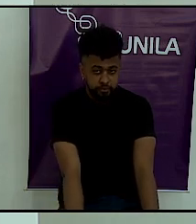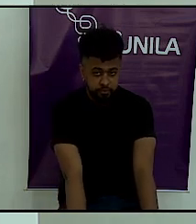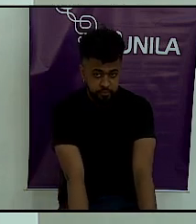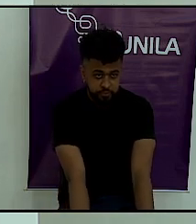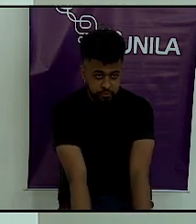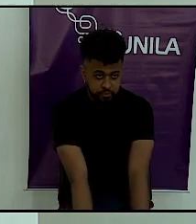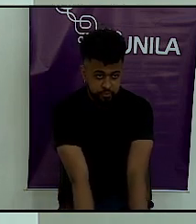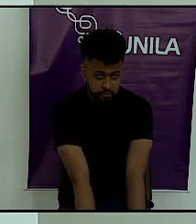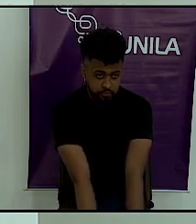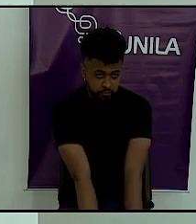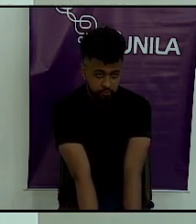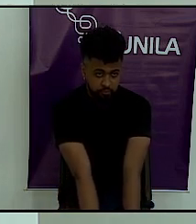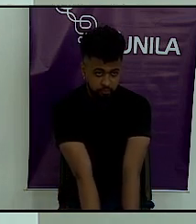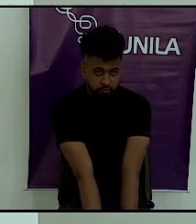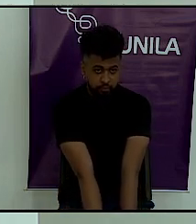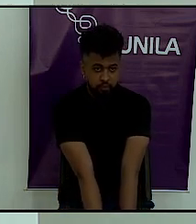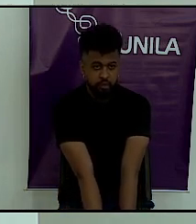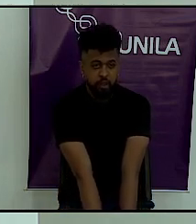Ok.